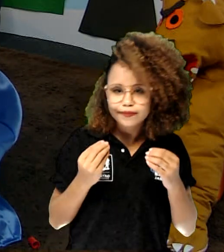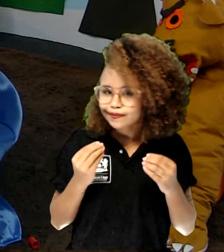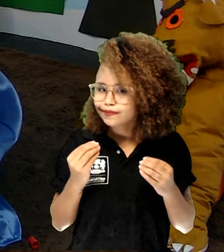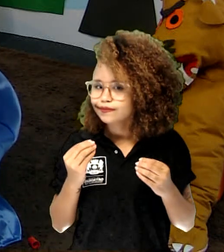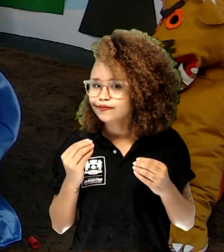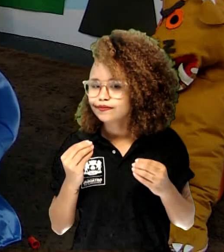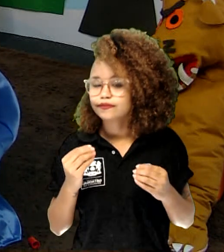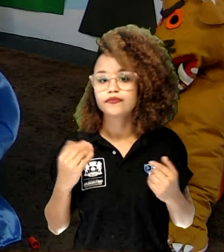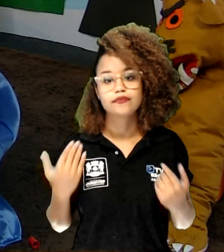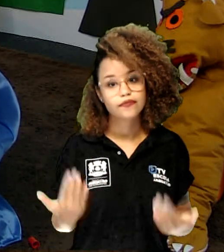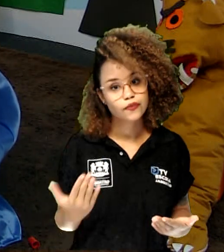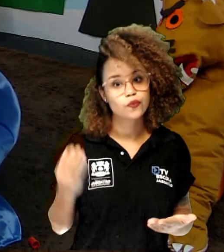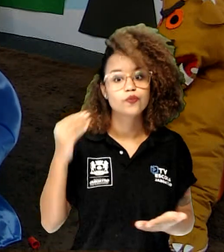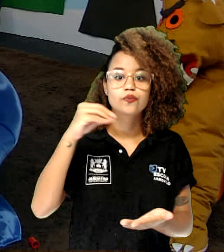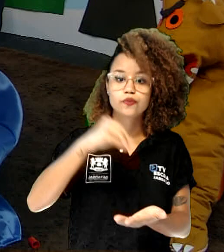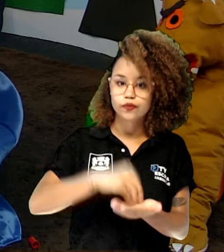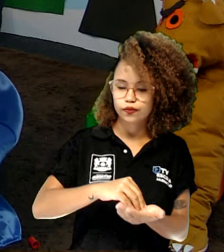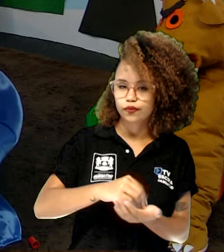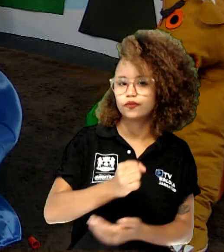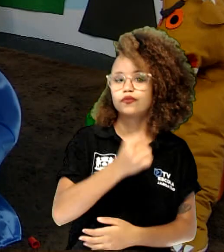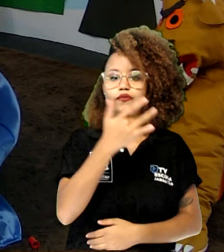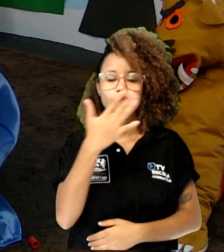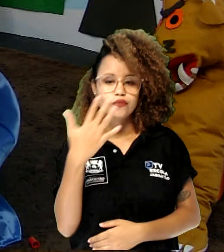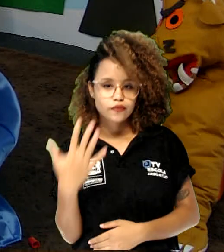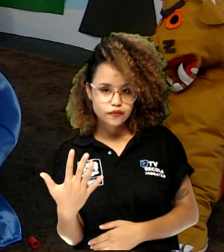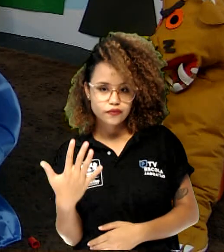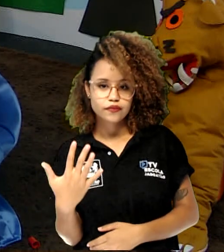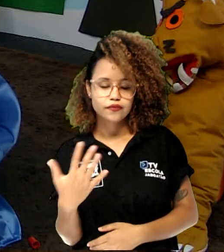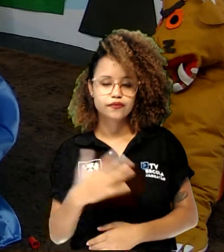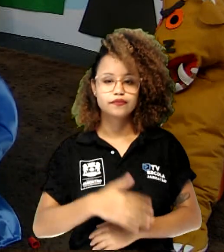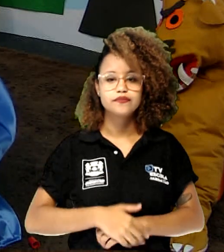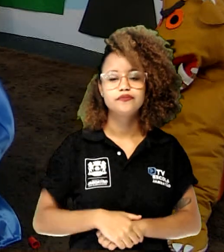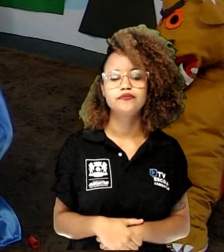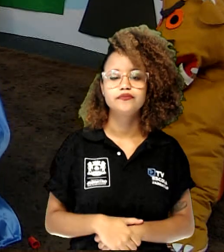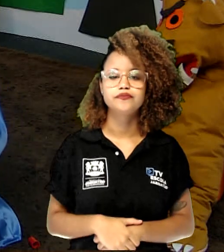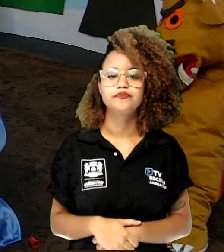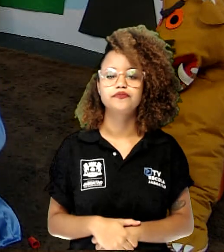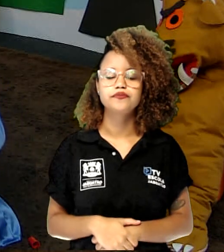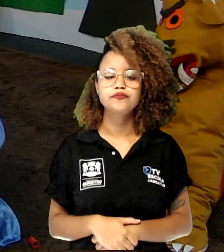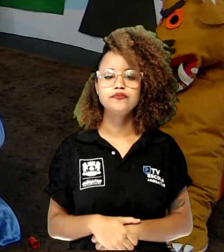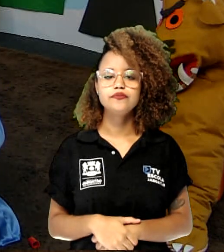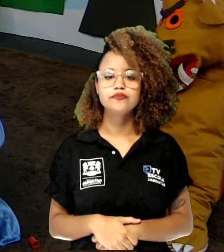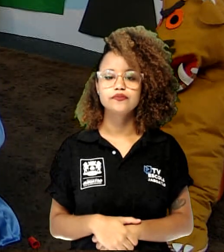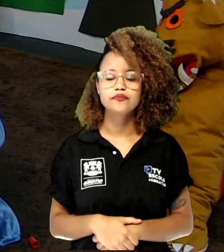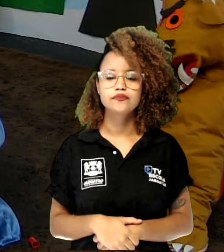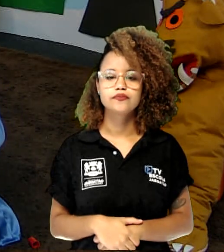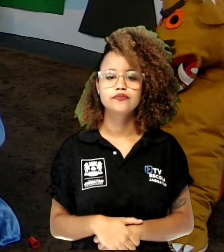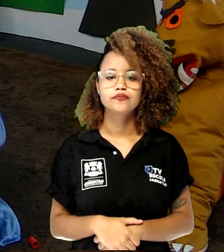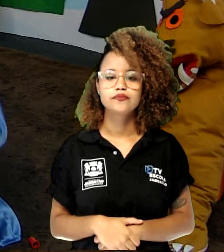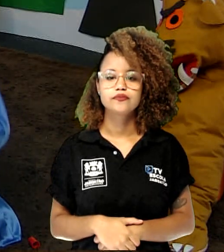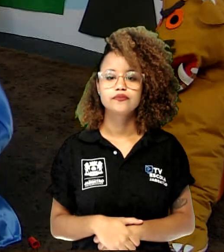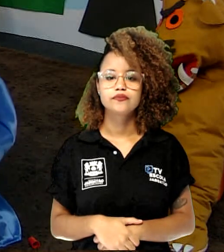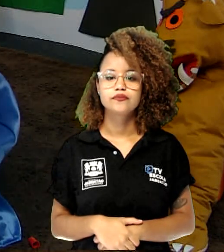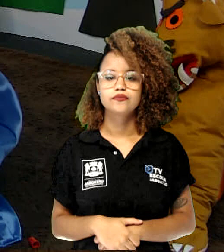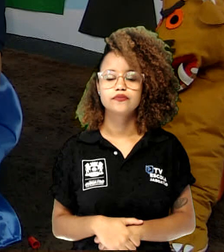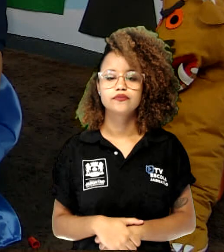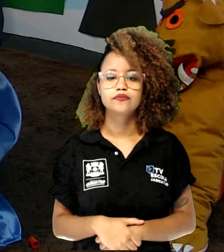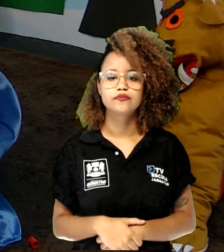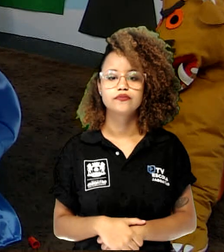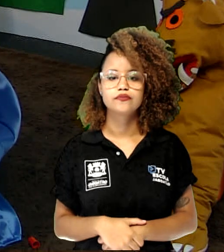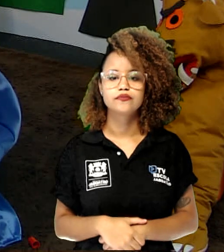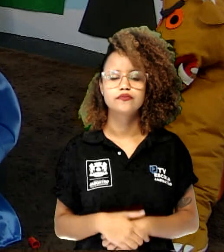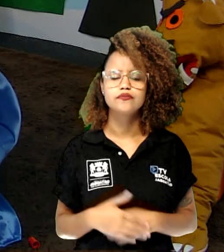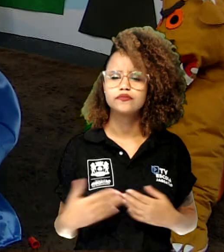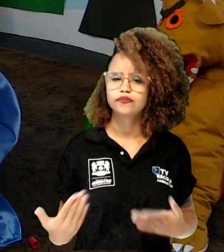melancia. Então eu vou registrar a quantidade com palitinho, ok? Aqui.